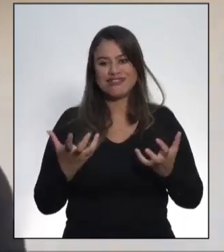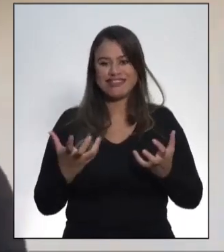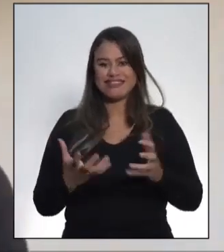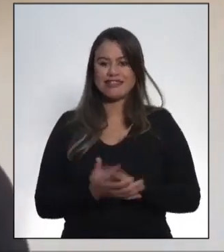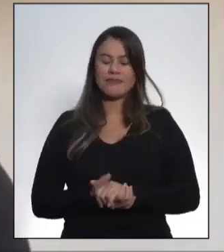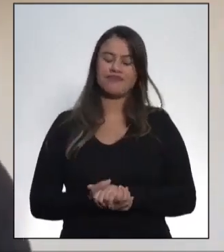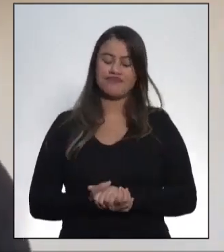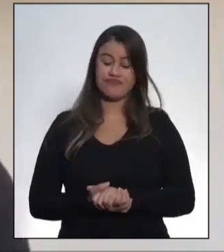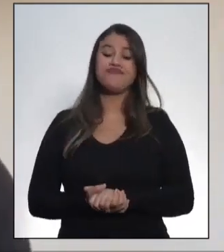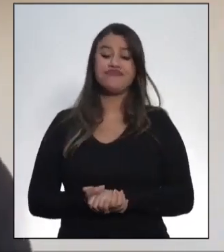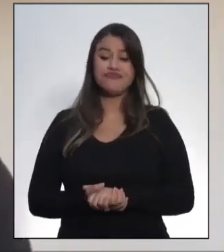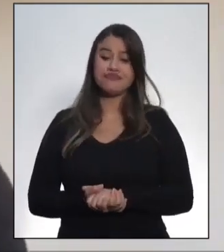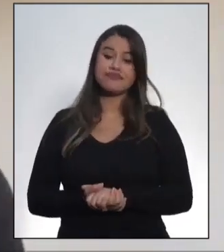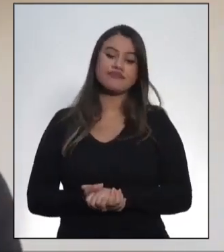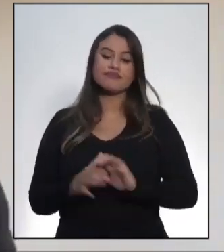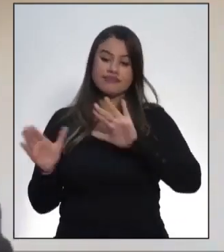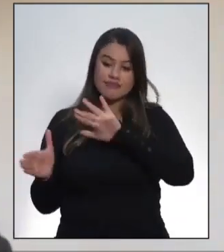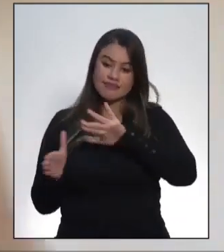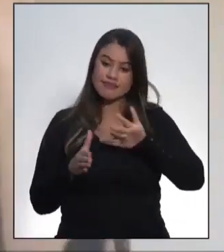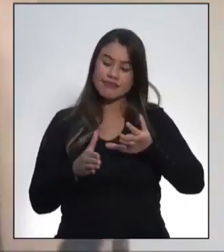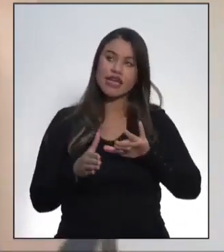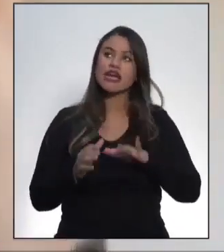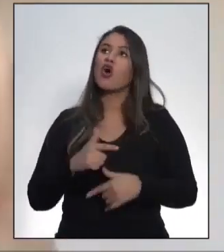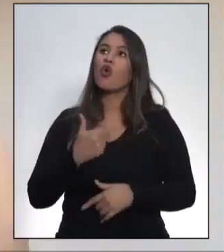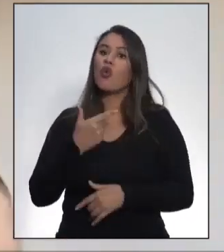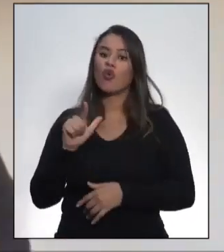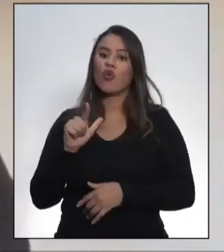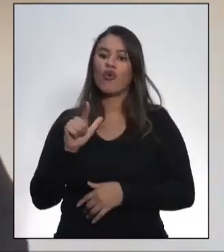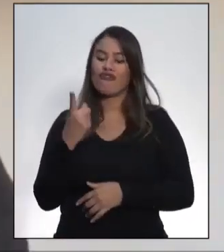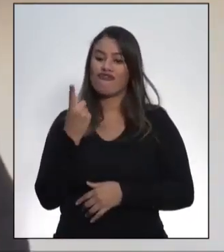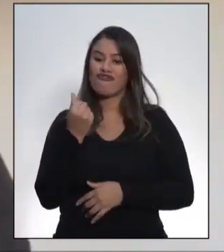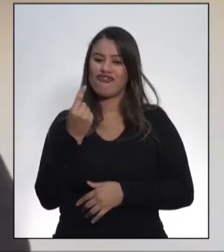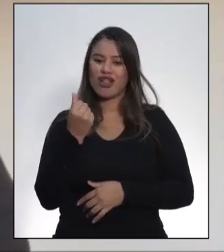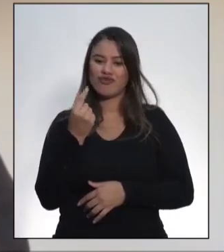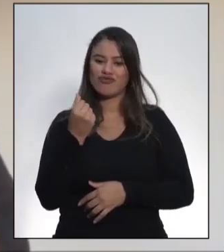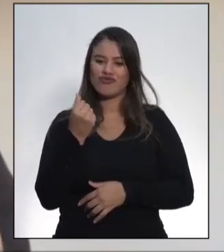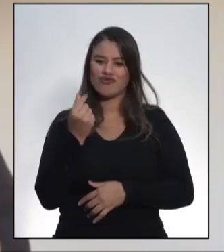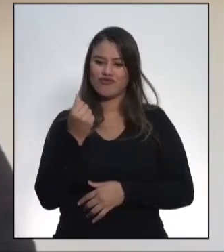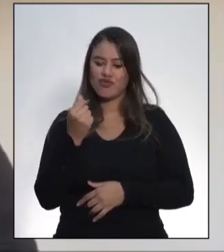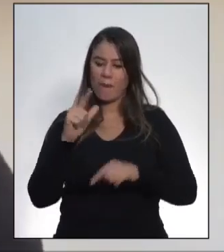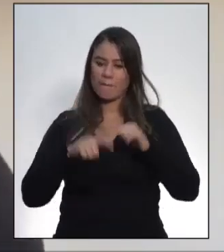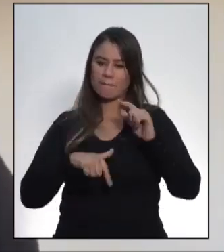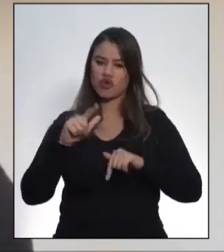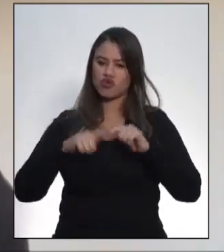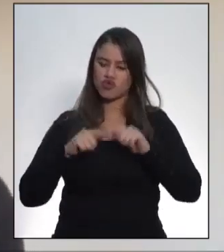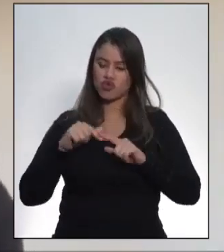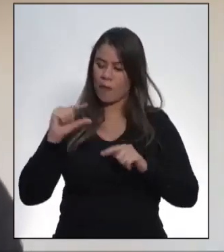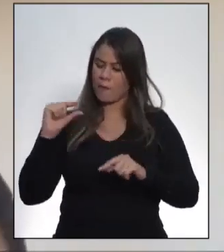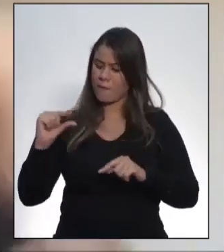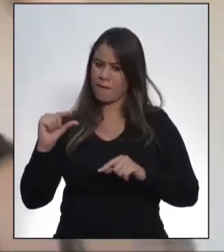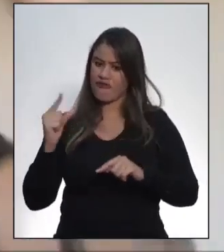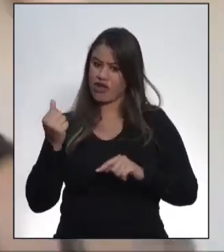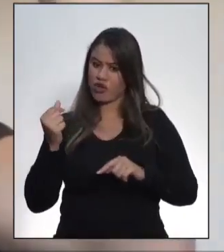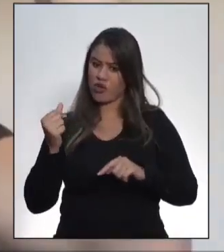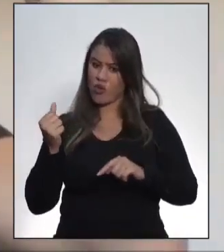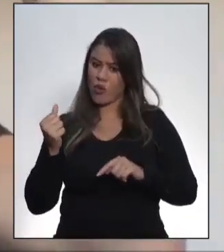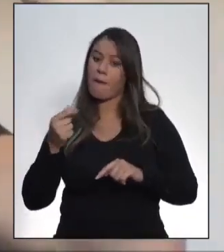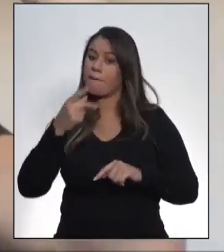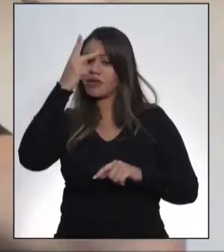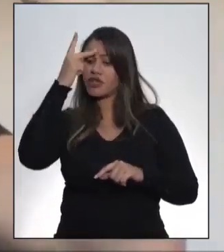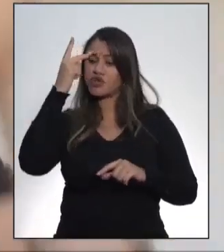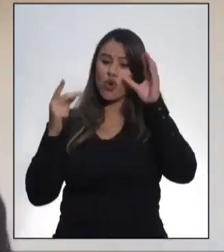preço desse produto? A tua ideia é vender um produto a um preço baixo para muita gente? Ou a ideia é vender um produto a um preço